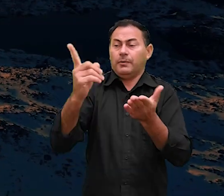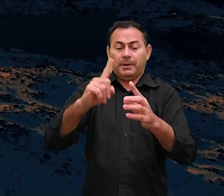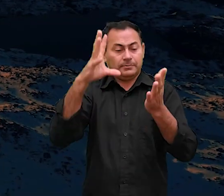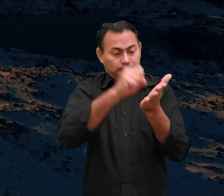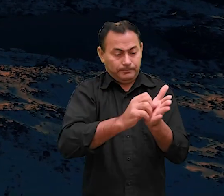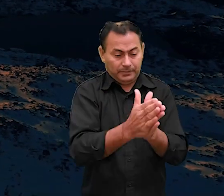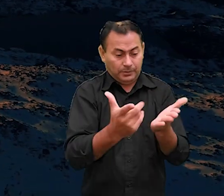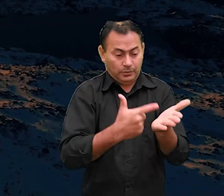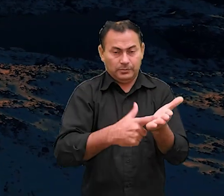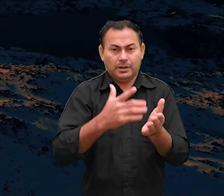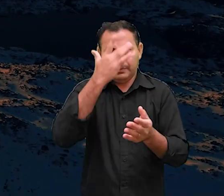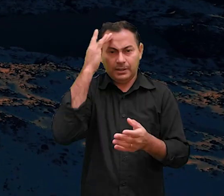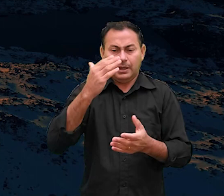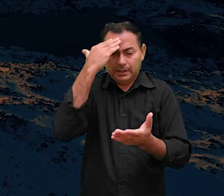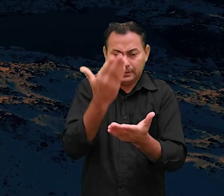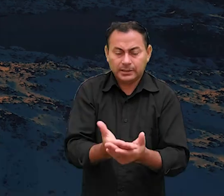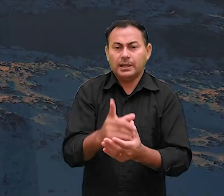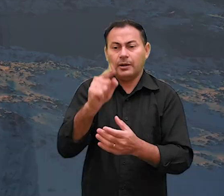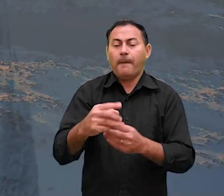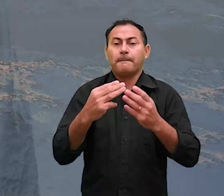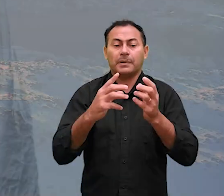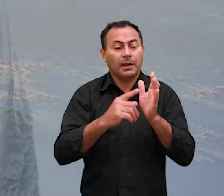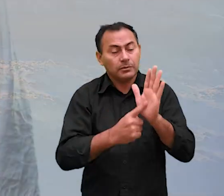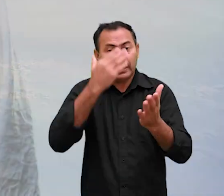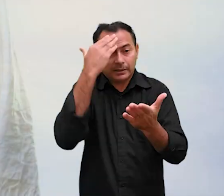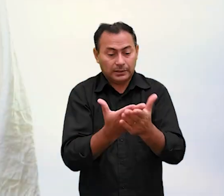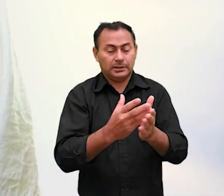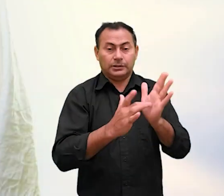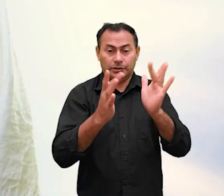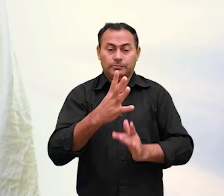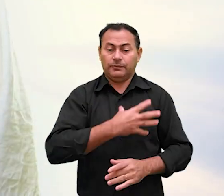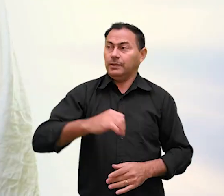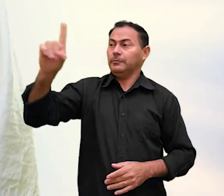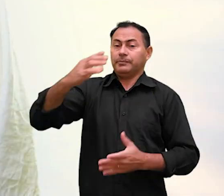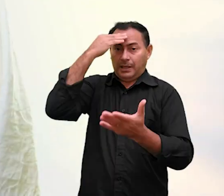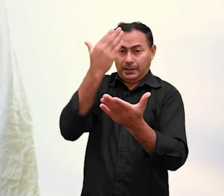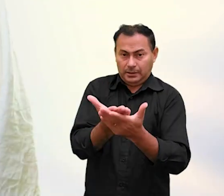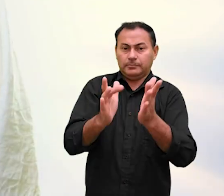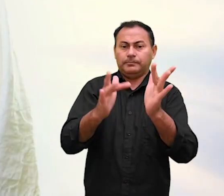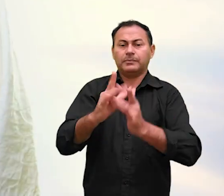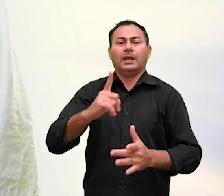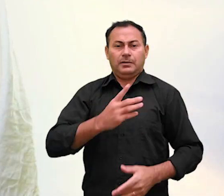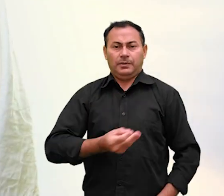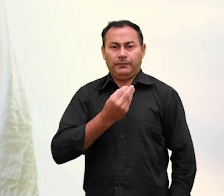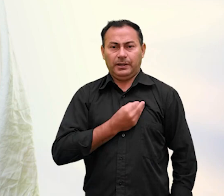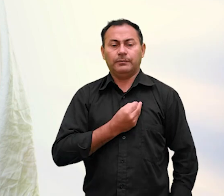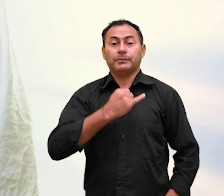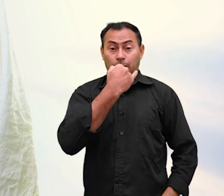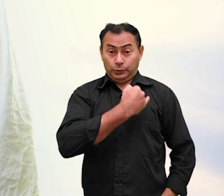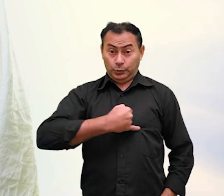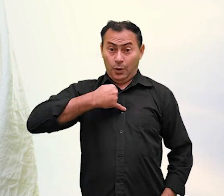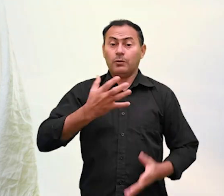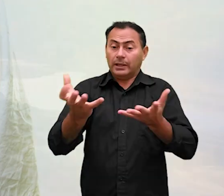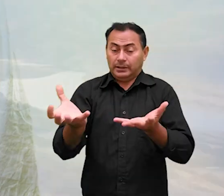estes estão registrados para que acrediteis que ele é o Messias, o Filho de Deus, e que acreditando nele tereis vida. João queria